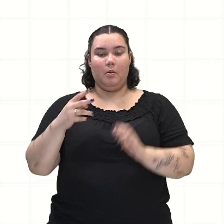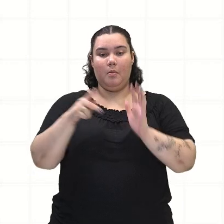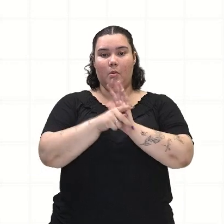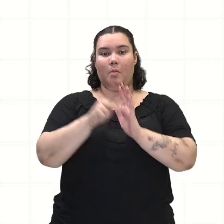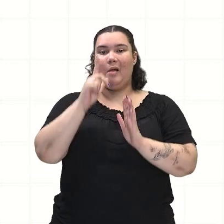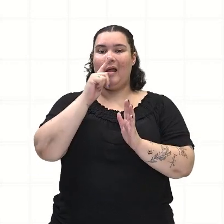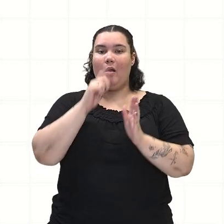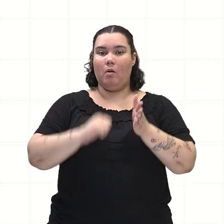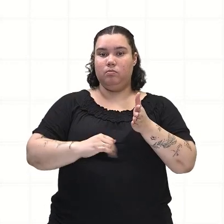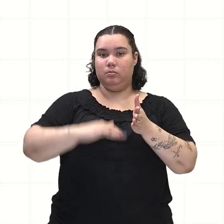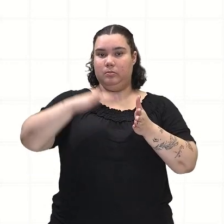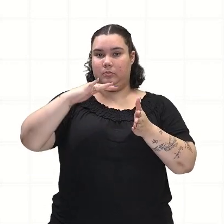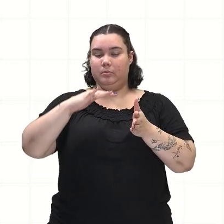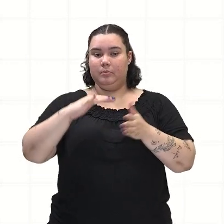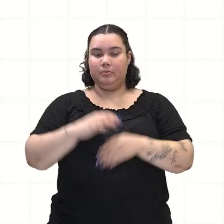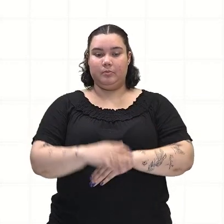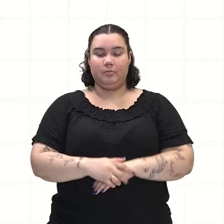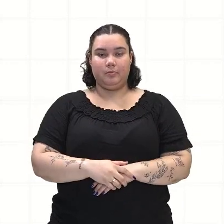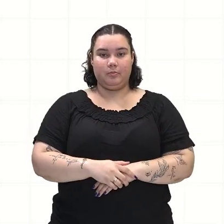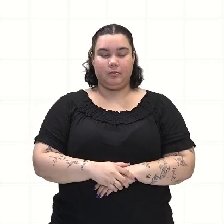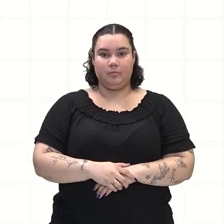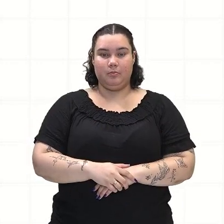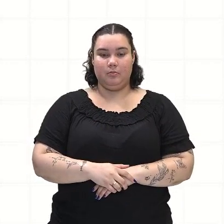água. Tá bom?